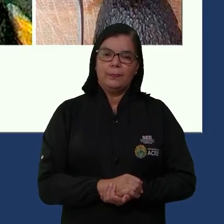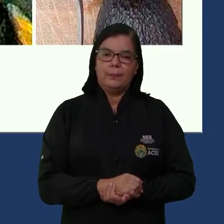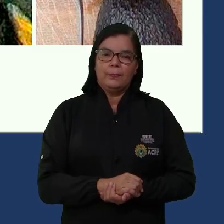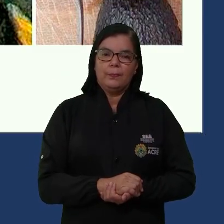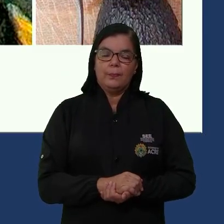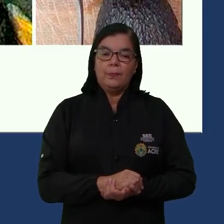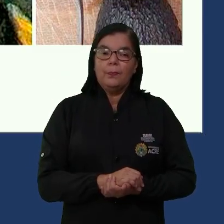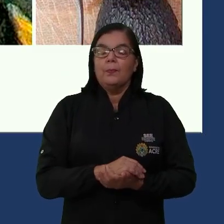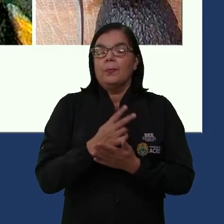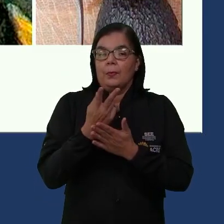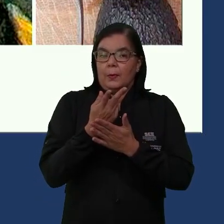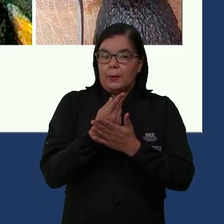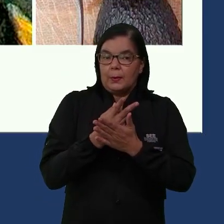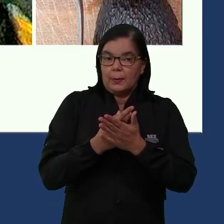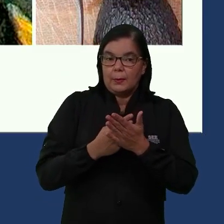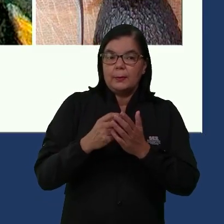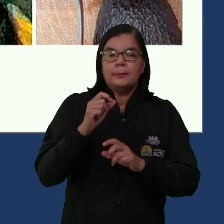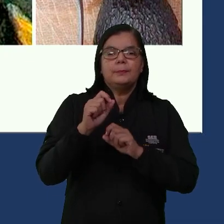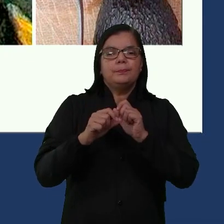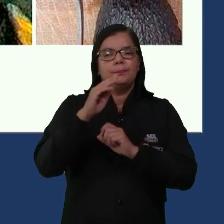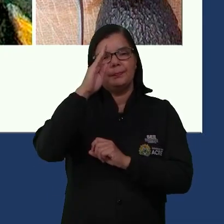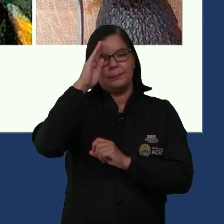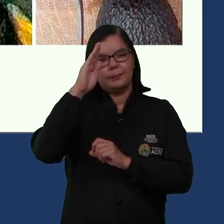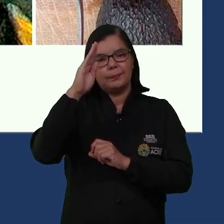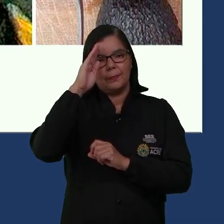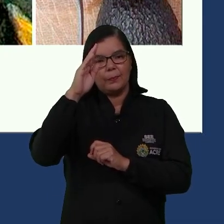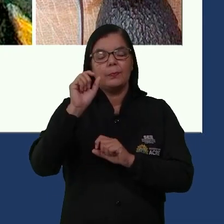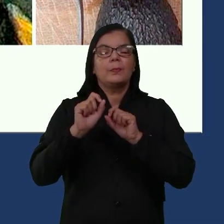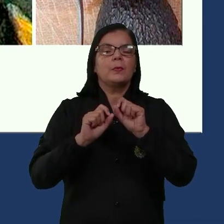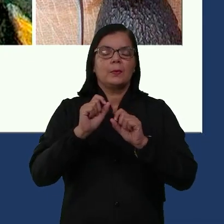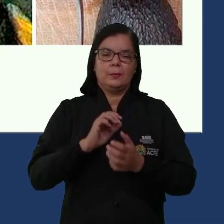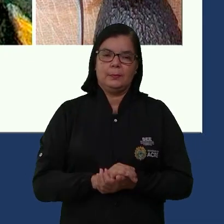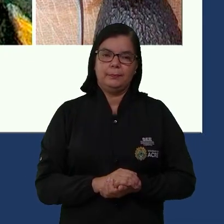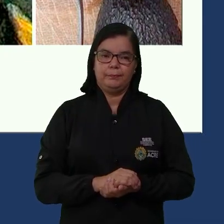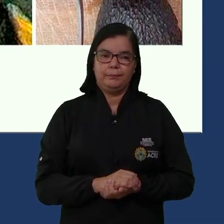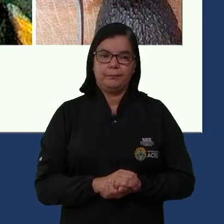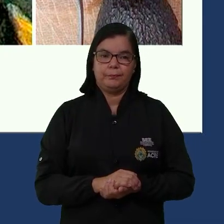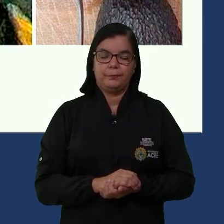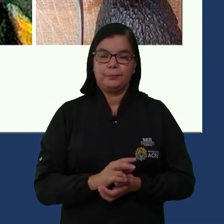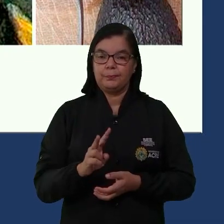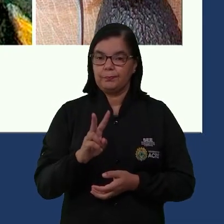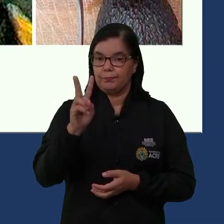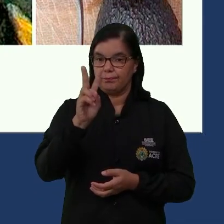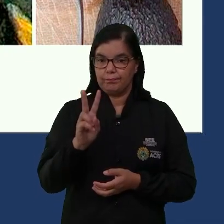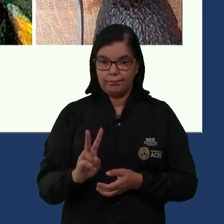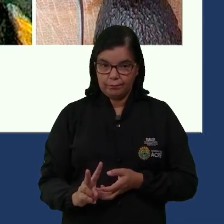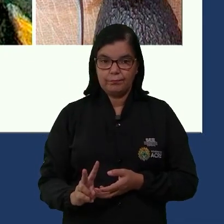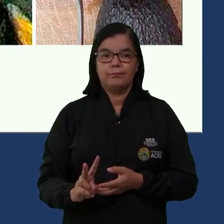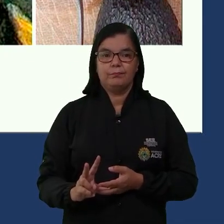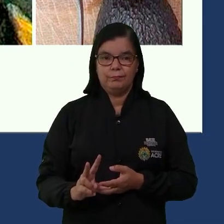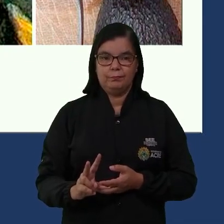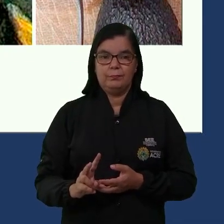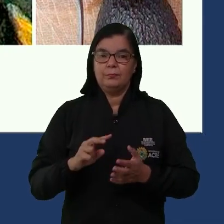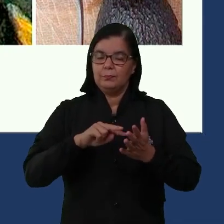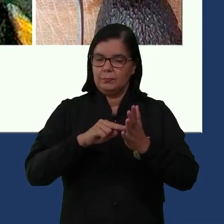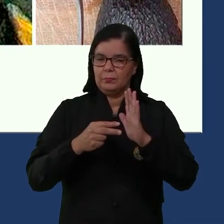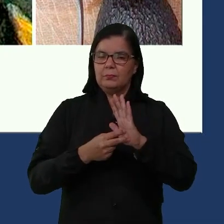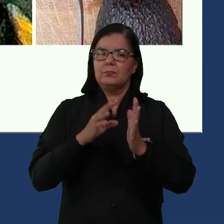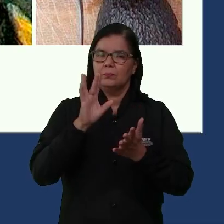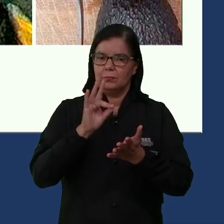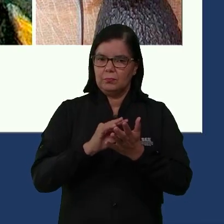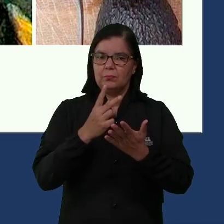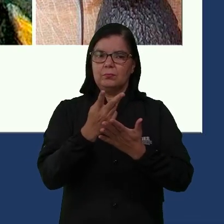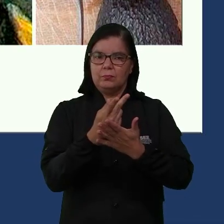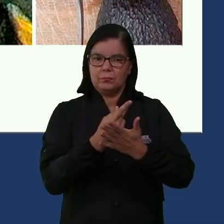Essas recriações servem principalmente para: letra A, desvalorizar o